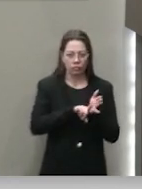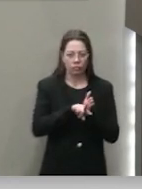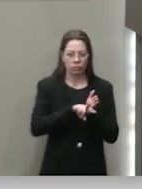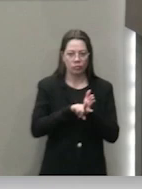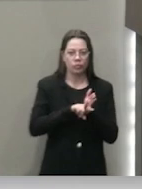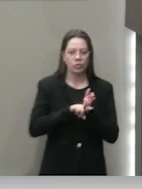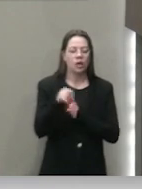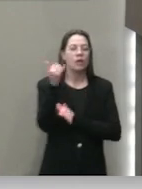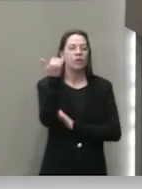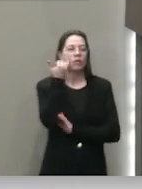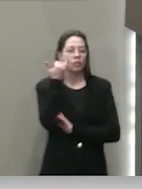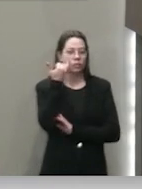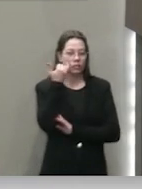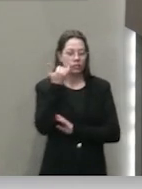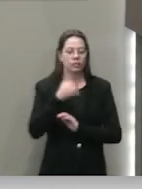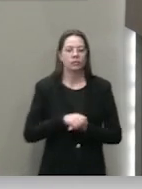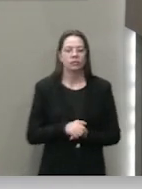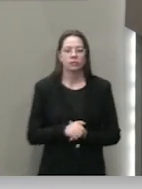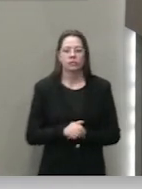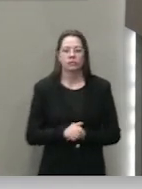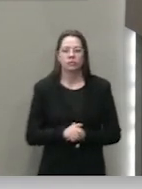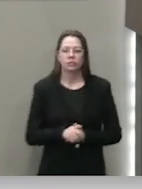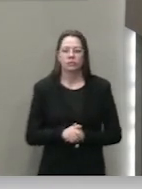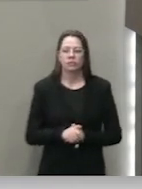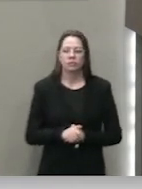pesquisas sérias.